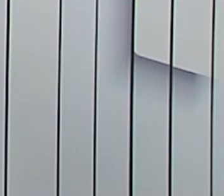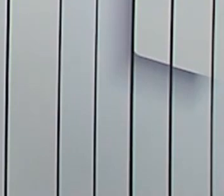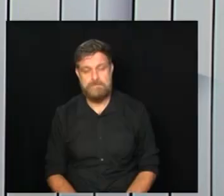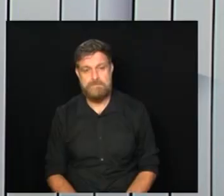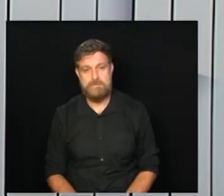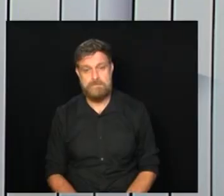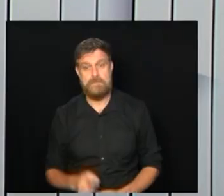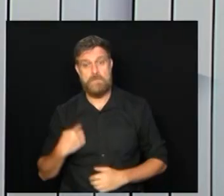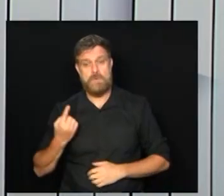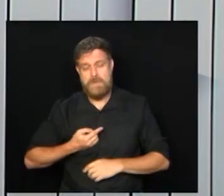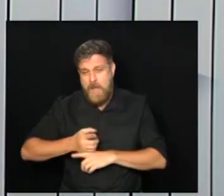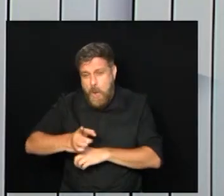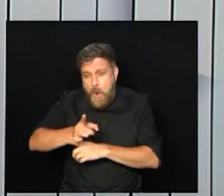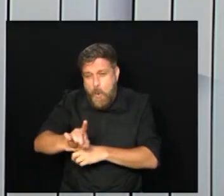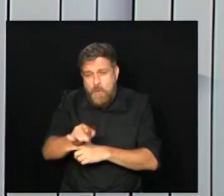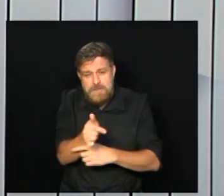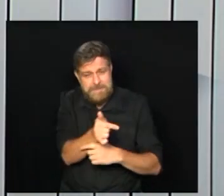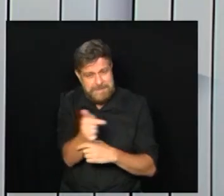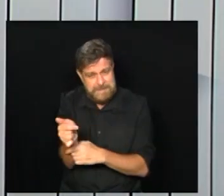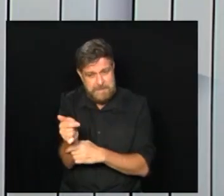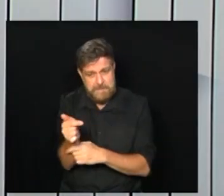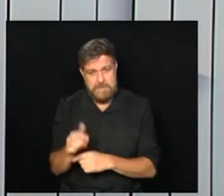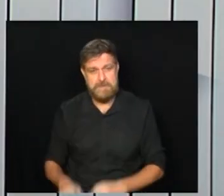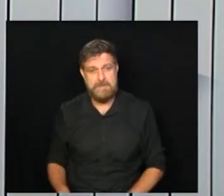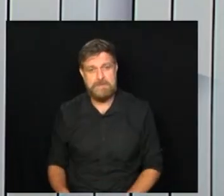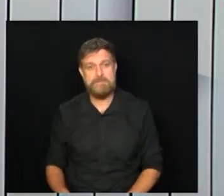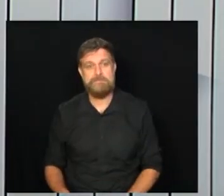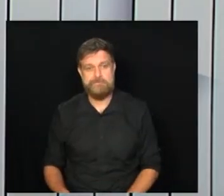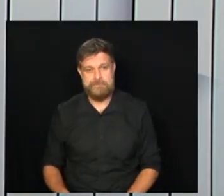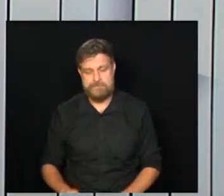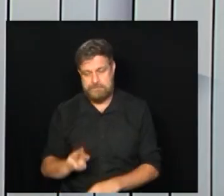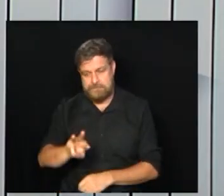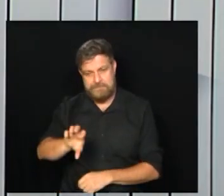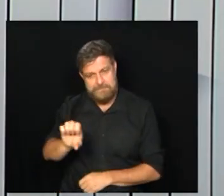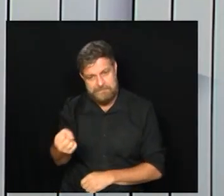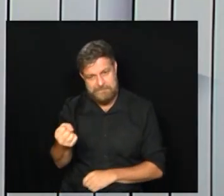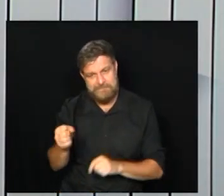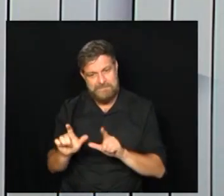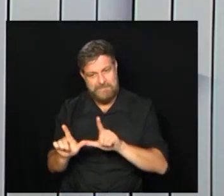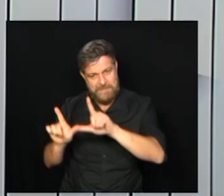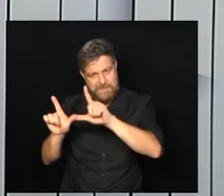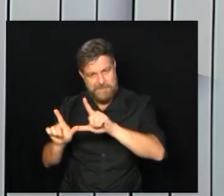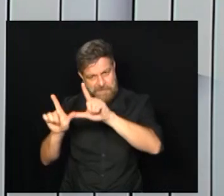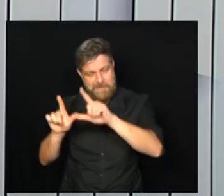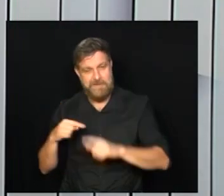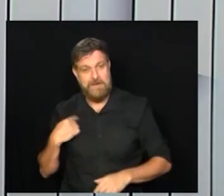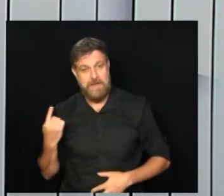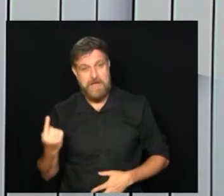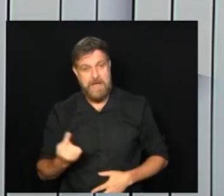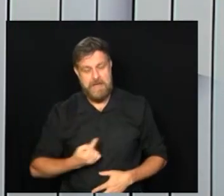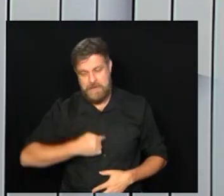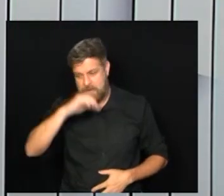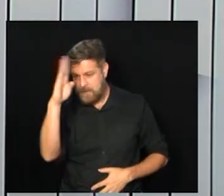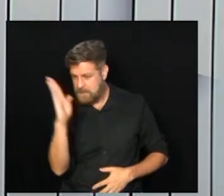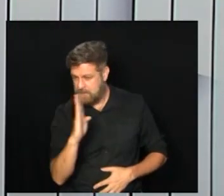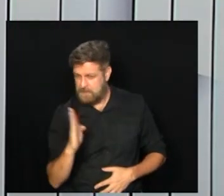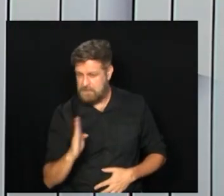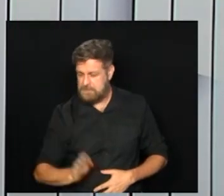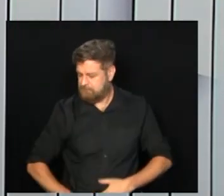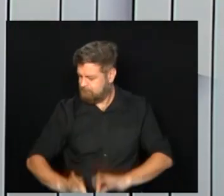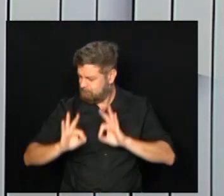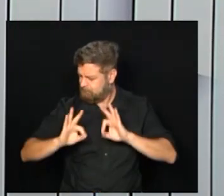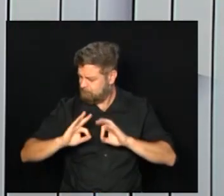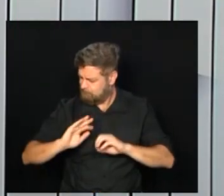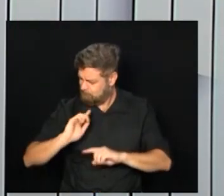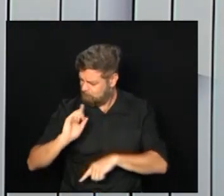Estamos aí, hein? Na última semana dos Jogos Paralímpicos de Tóquio e o Brasil segue fazendo muito